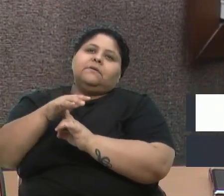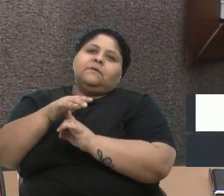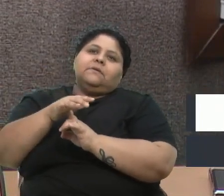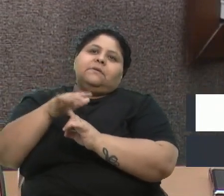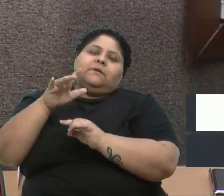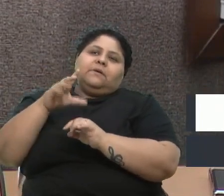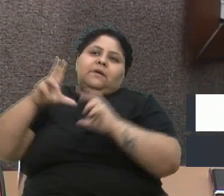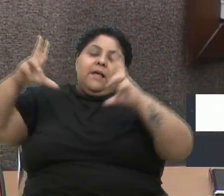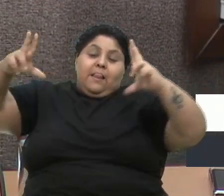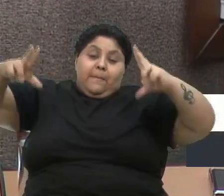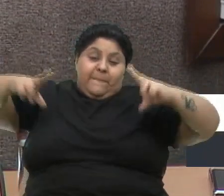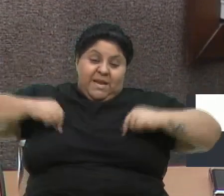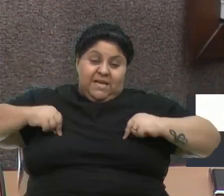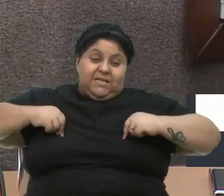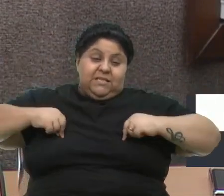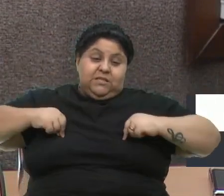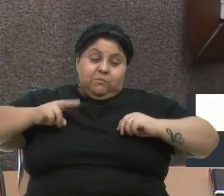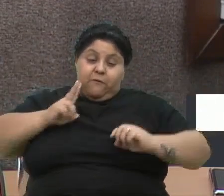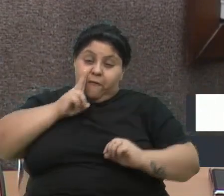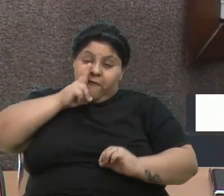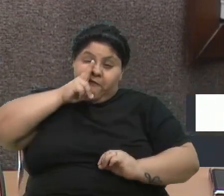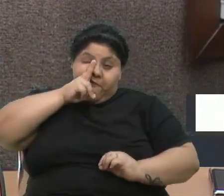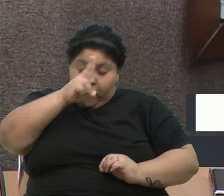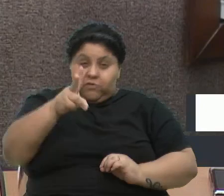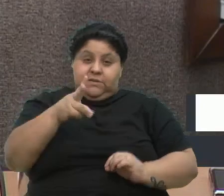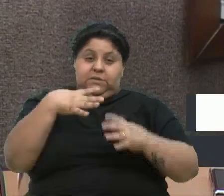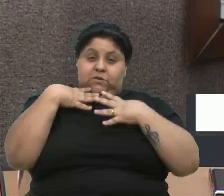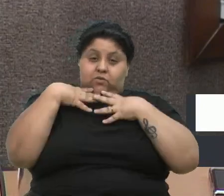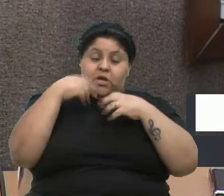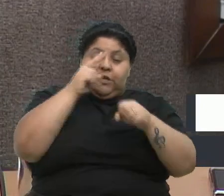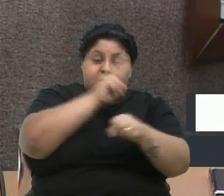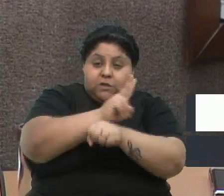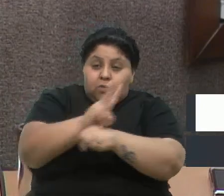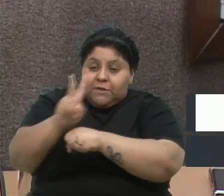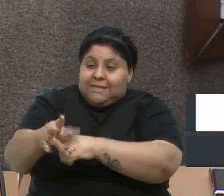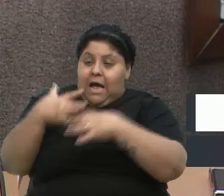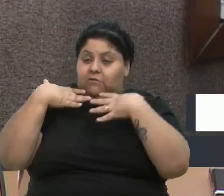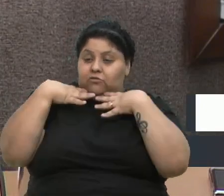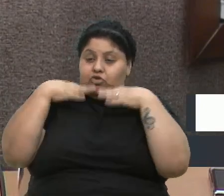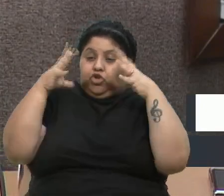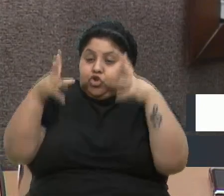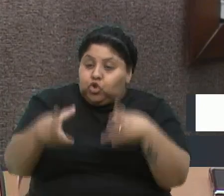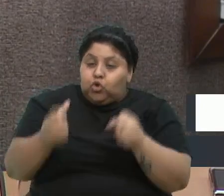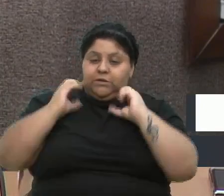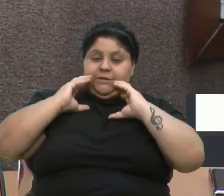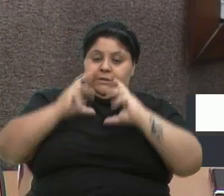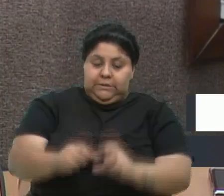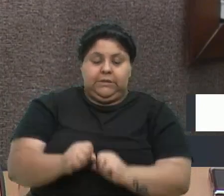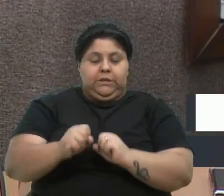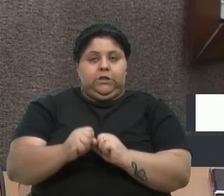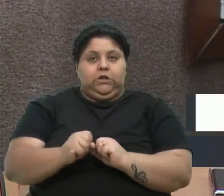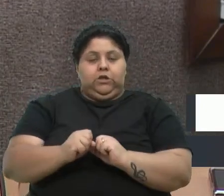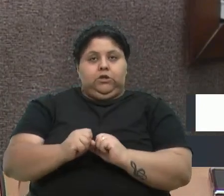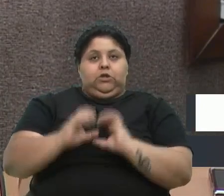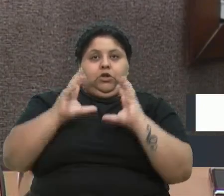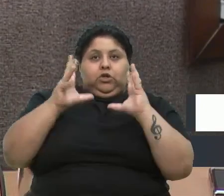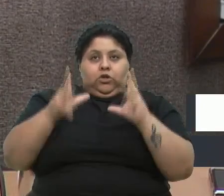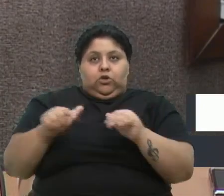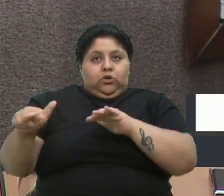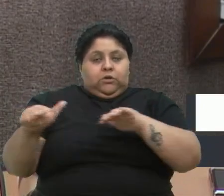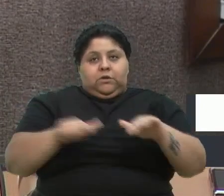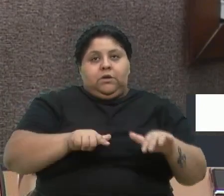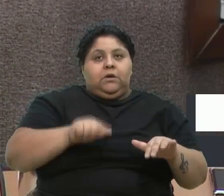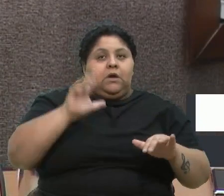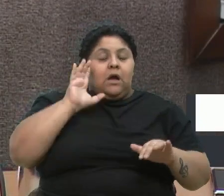secretarias. Precisa dessa conservação, precisa desse movimento, porque todas as semanas acontece alguma coisa na Praça das